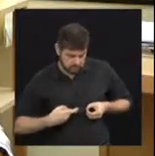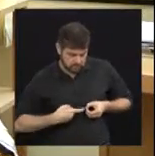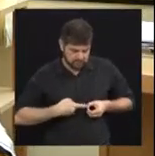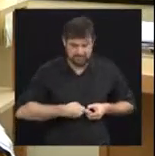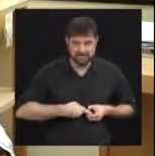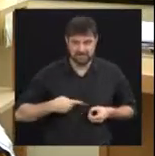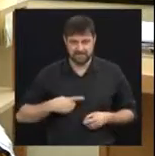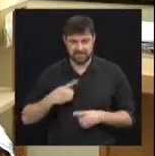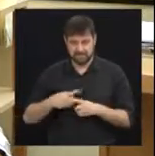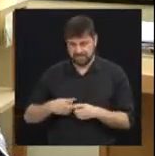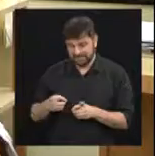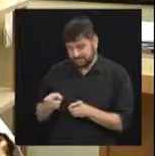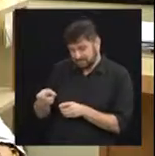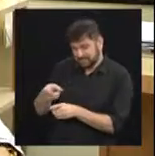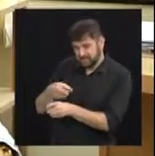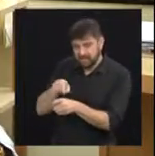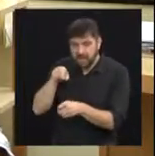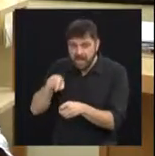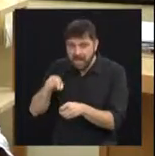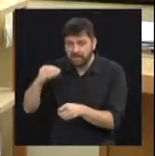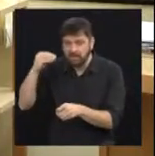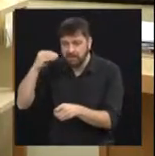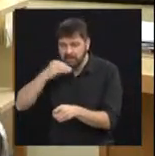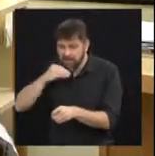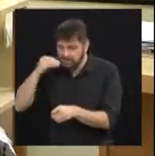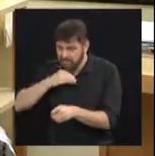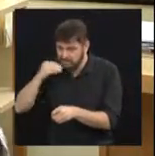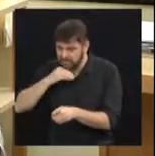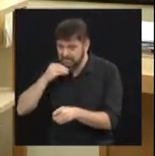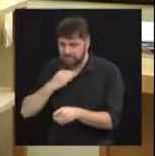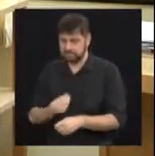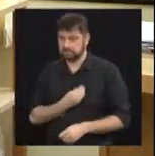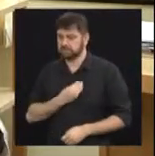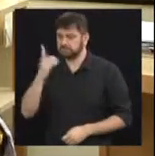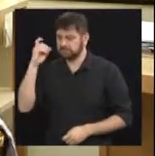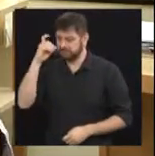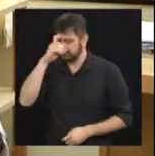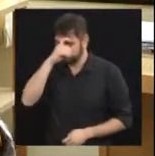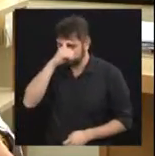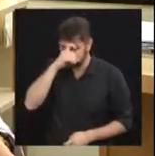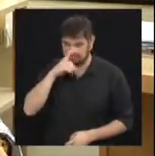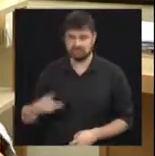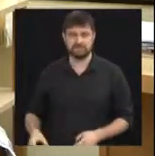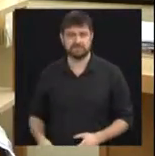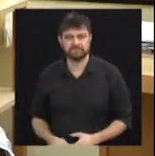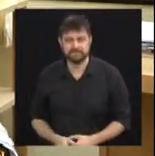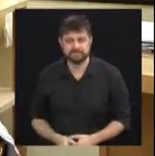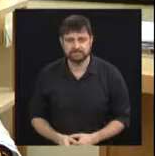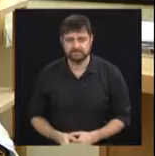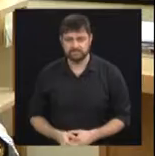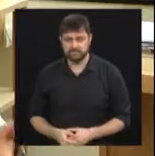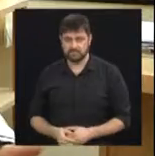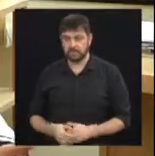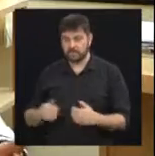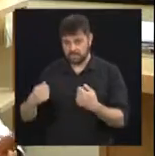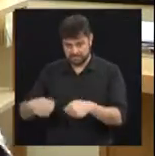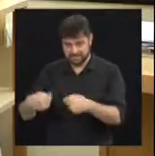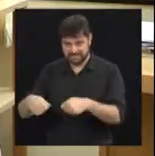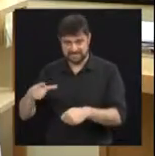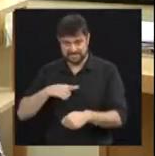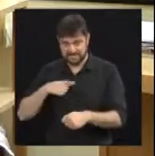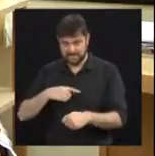é que os espermatozoides são frágeis, sobrevivem com dificuldade fora do seu ambiente natural, por isso é necessário